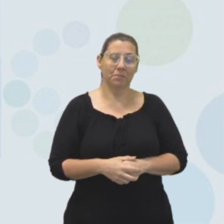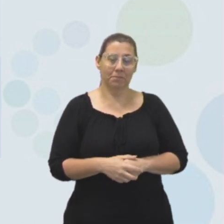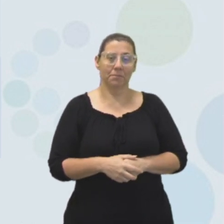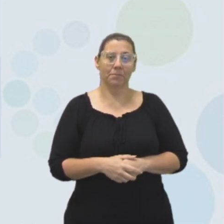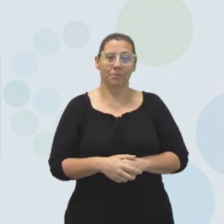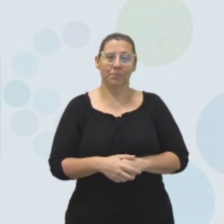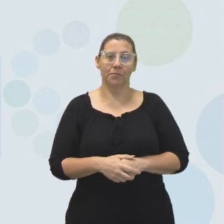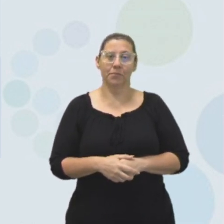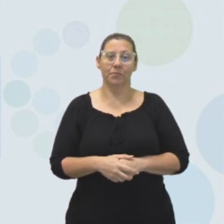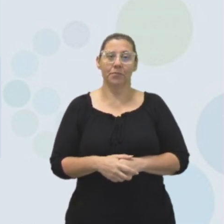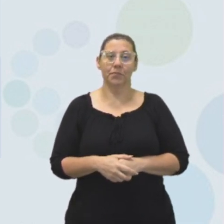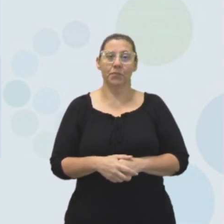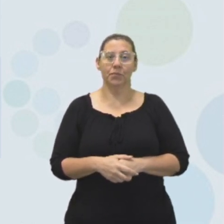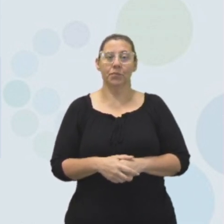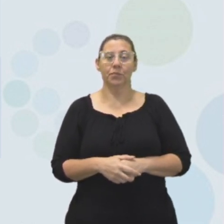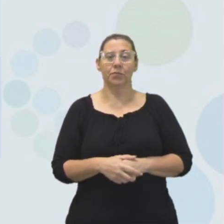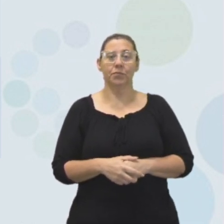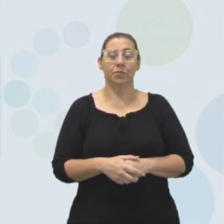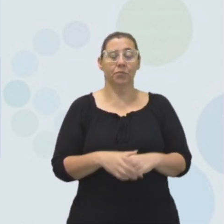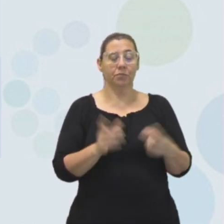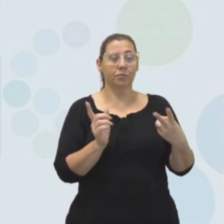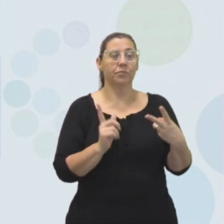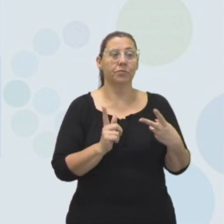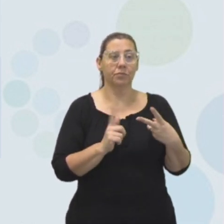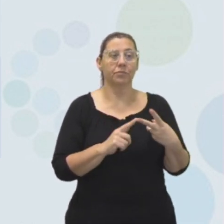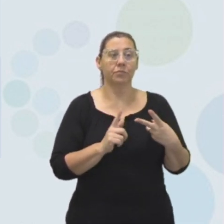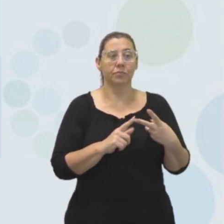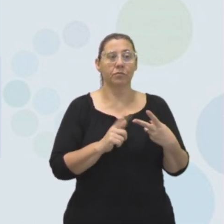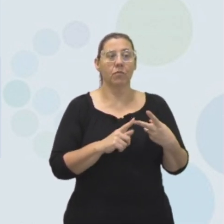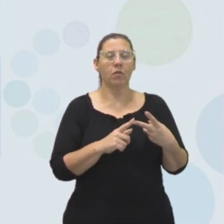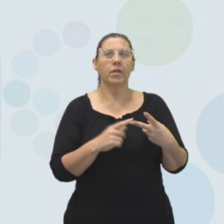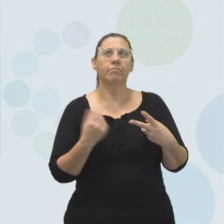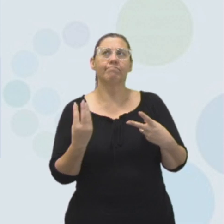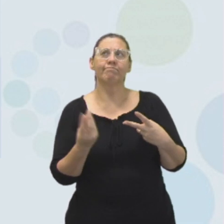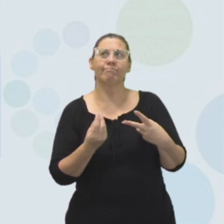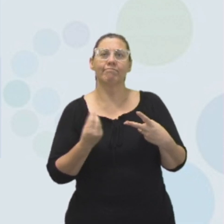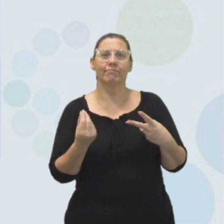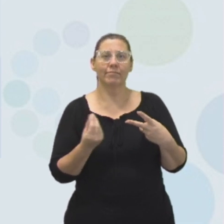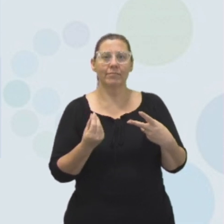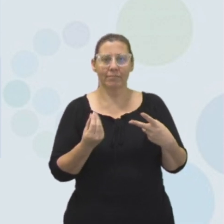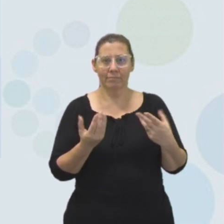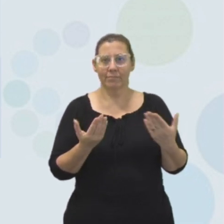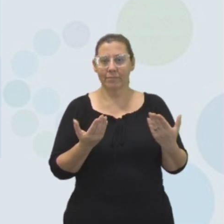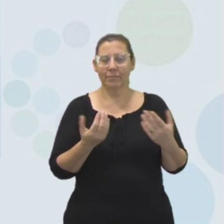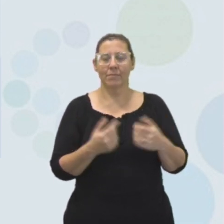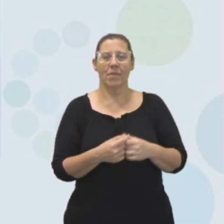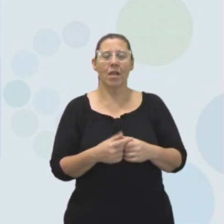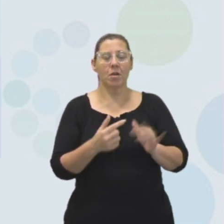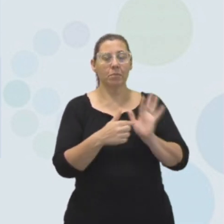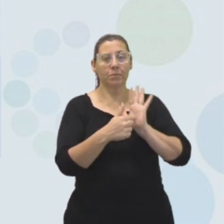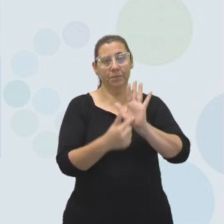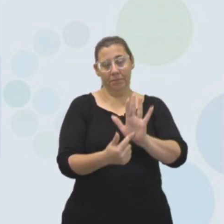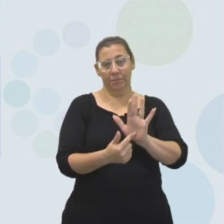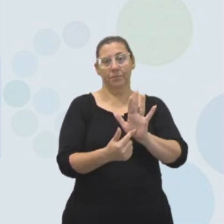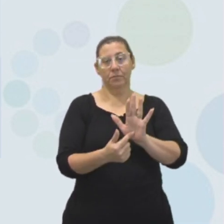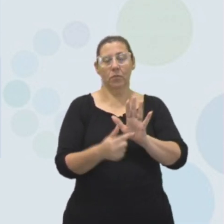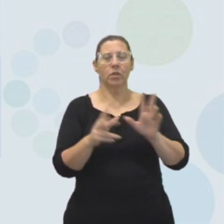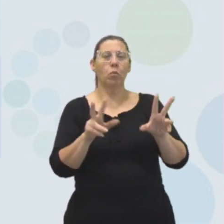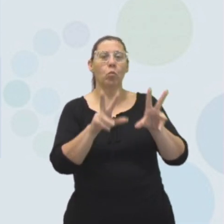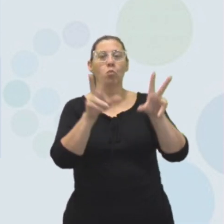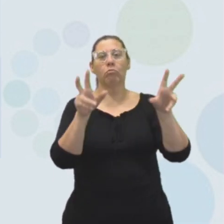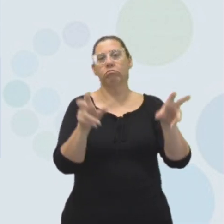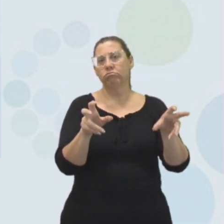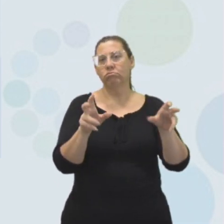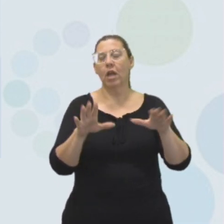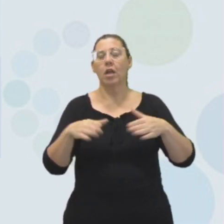melhor resolução. Vídeos com sensibilização, né? Apresentar um tema ou